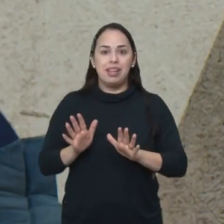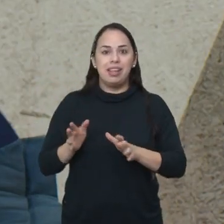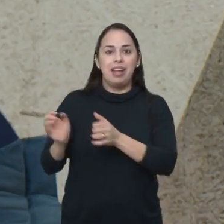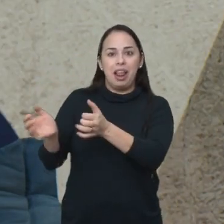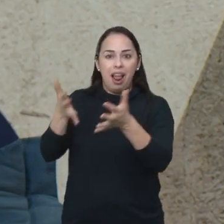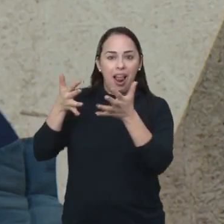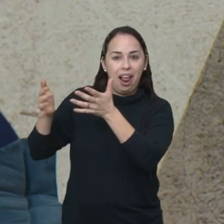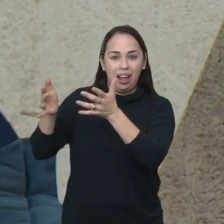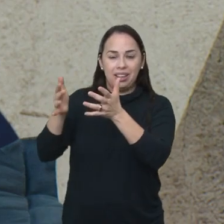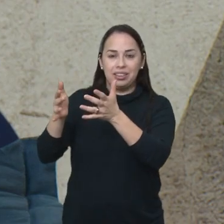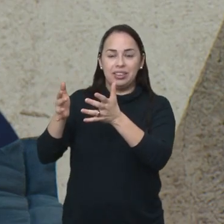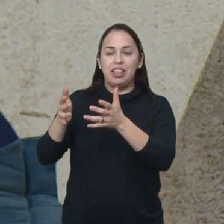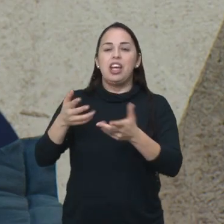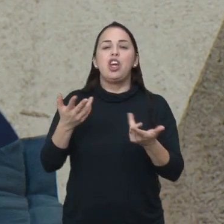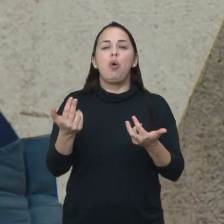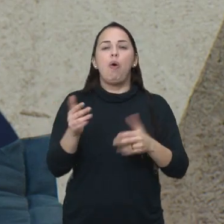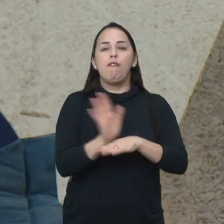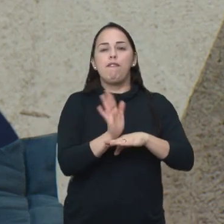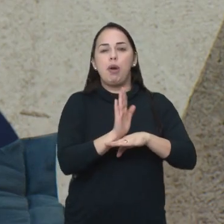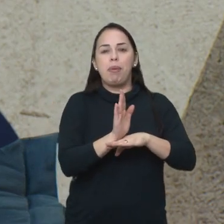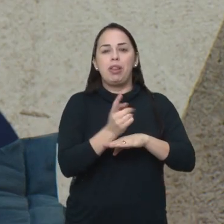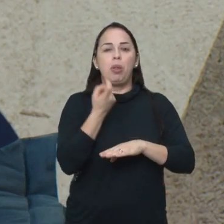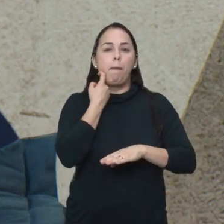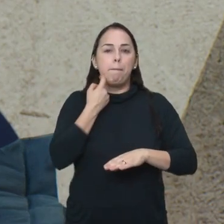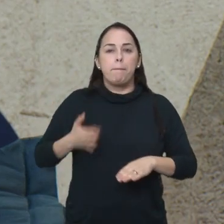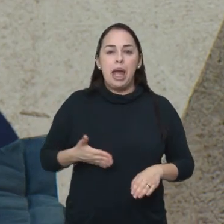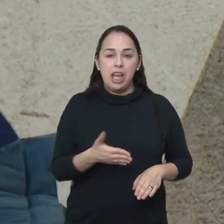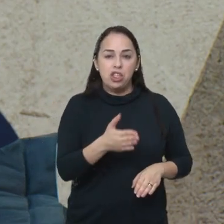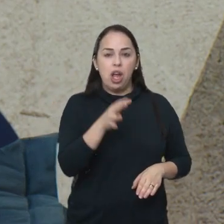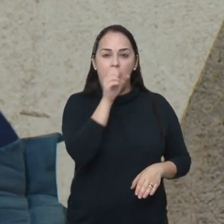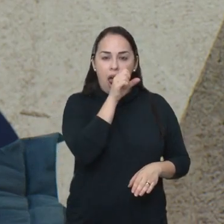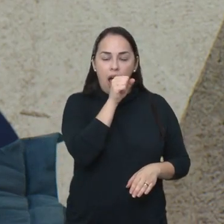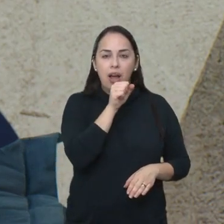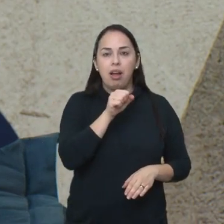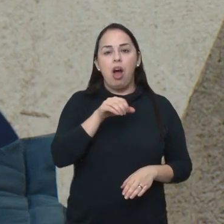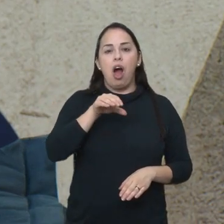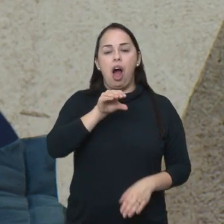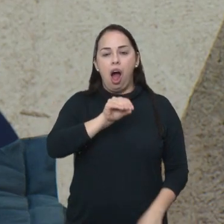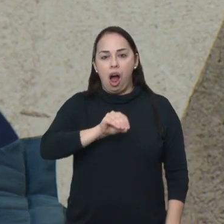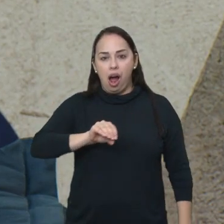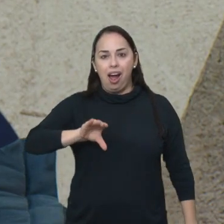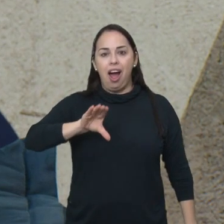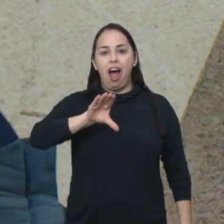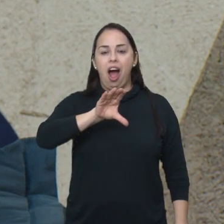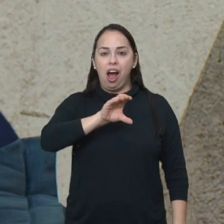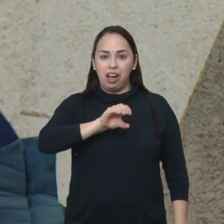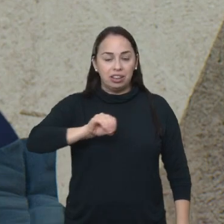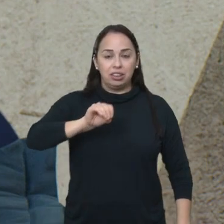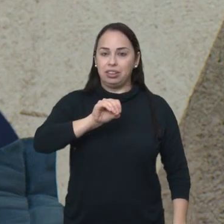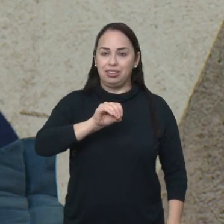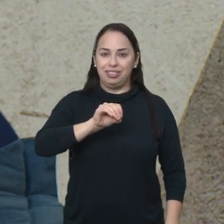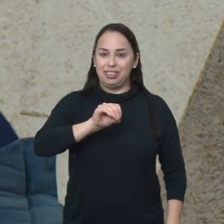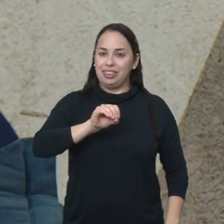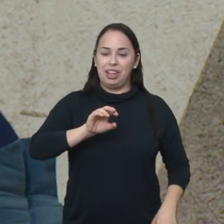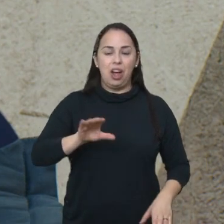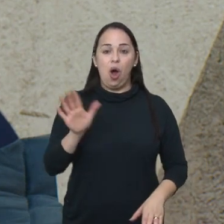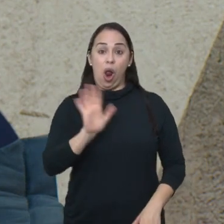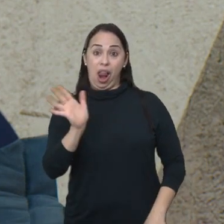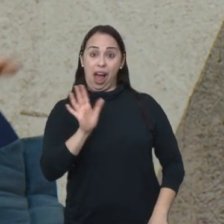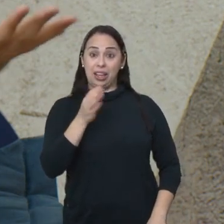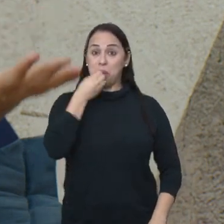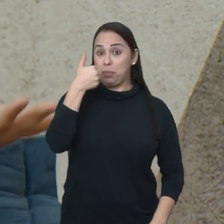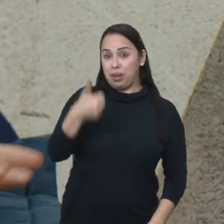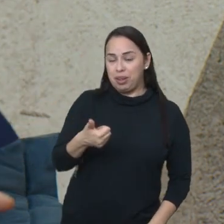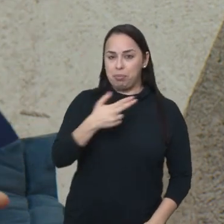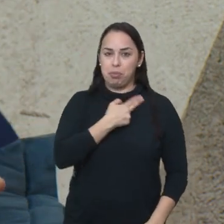assim, o surdo não fala baleiês, como diz a Dori, né? Oi, meu nome é Dori, né? Você